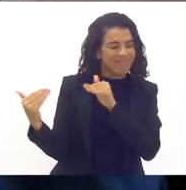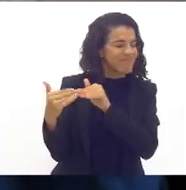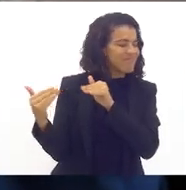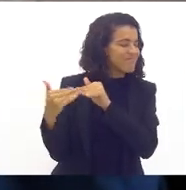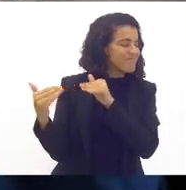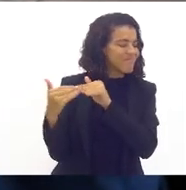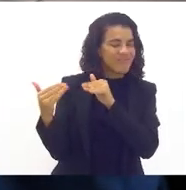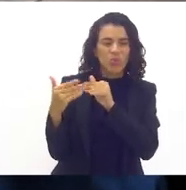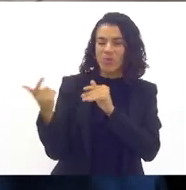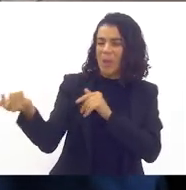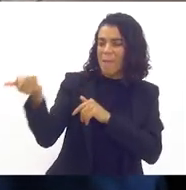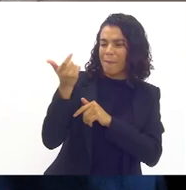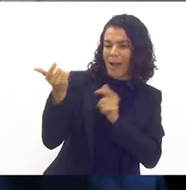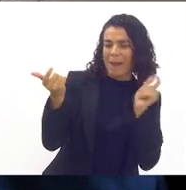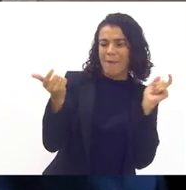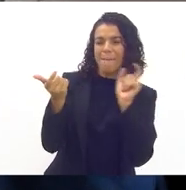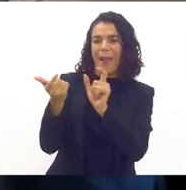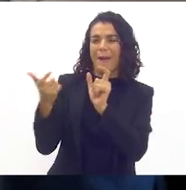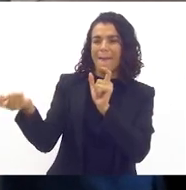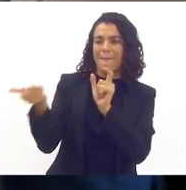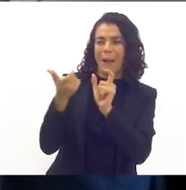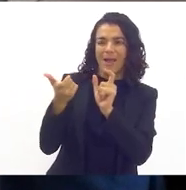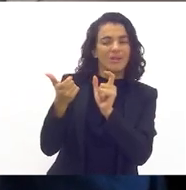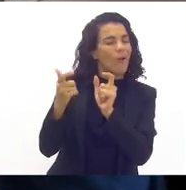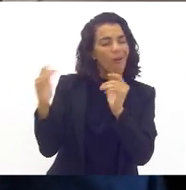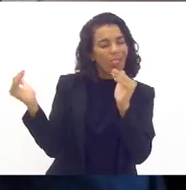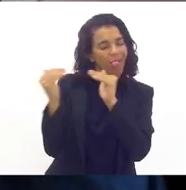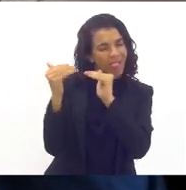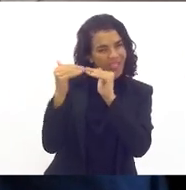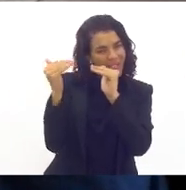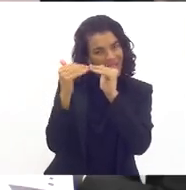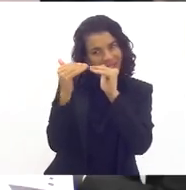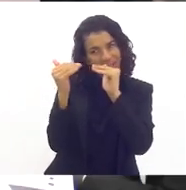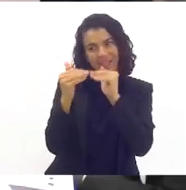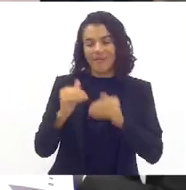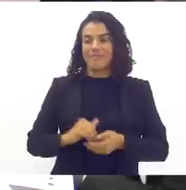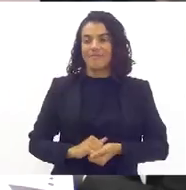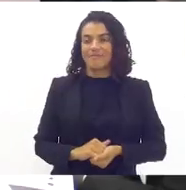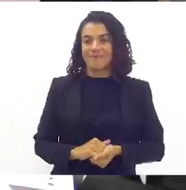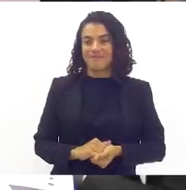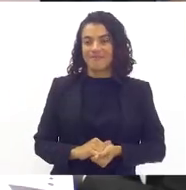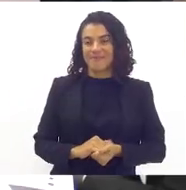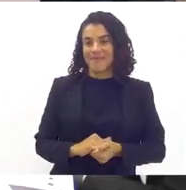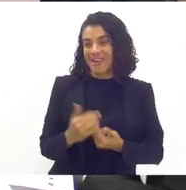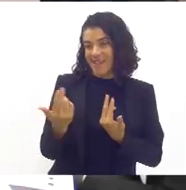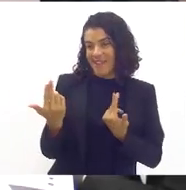sem ataque de sinistrose. O senhor é Correia também, né?